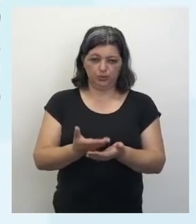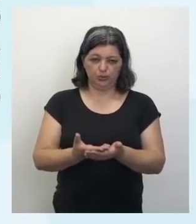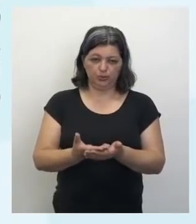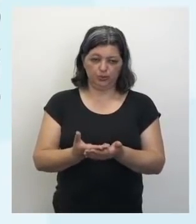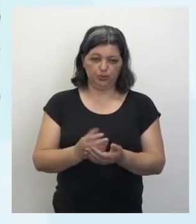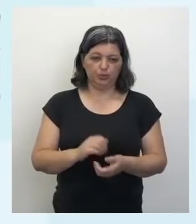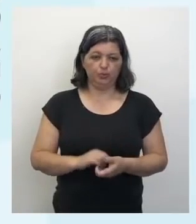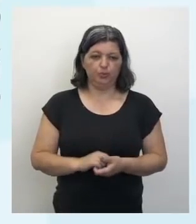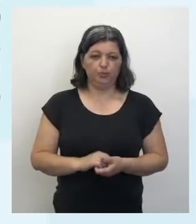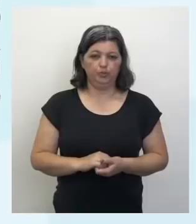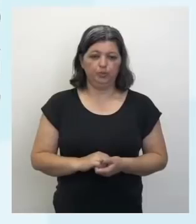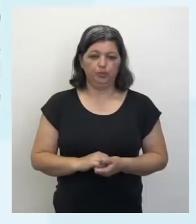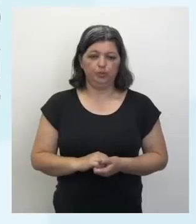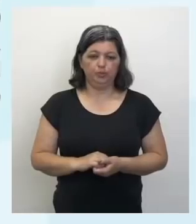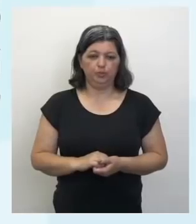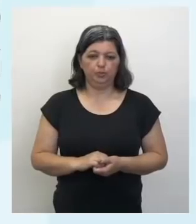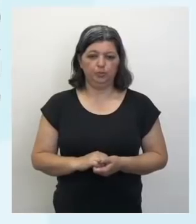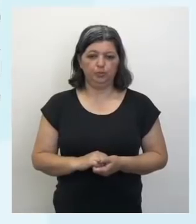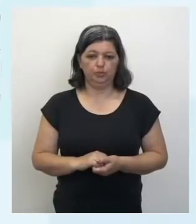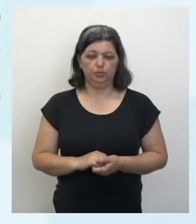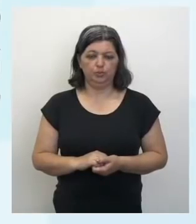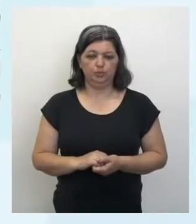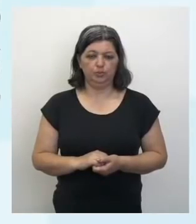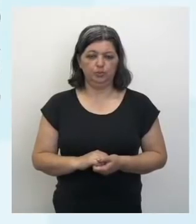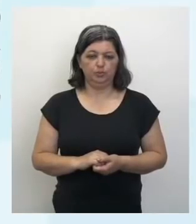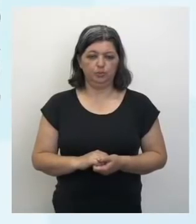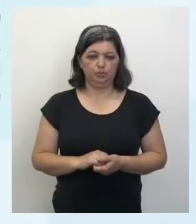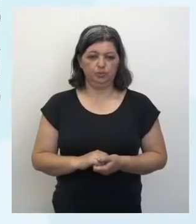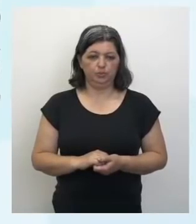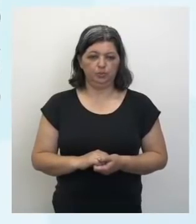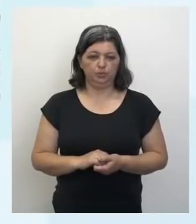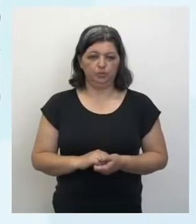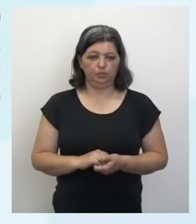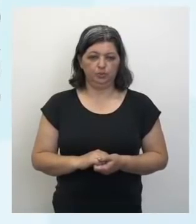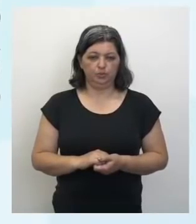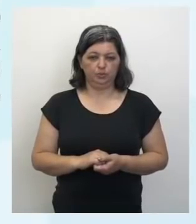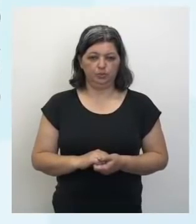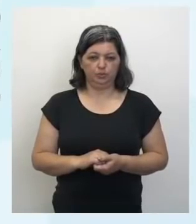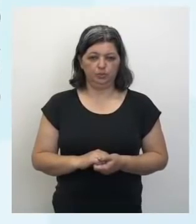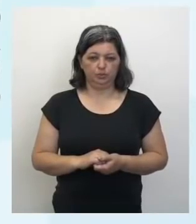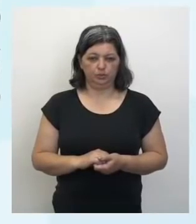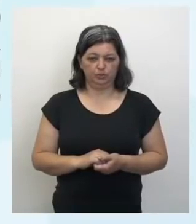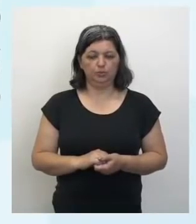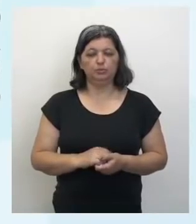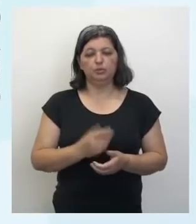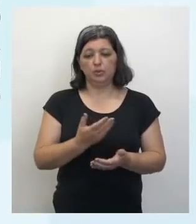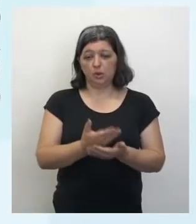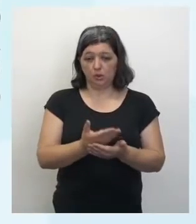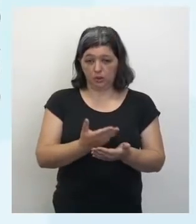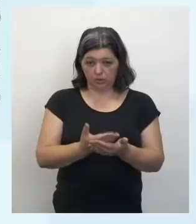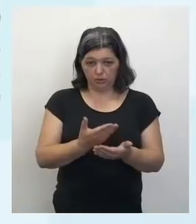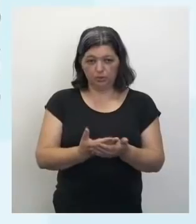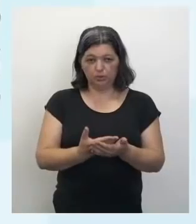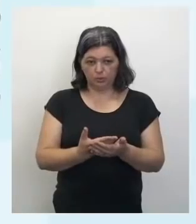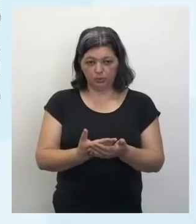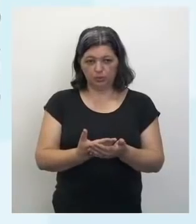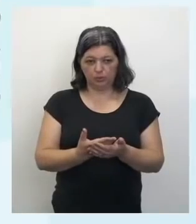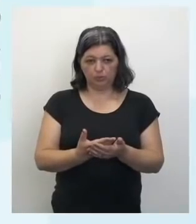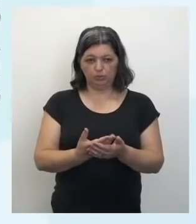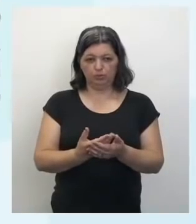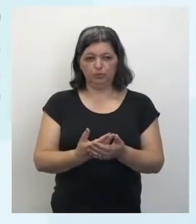Opa. Marca texto, vamos lá. Ó. Então, o estudo delimitou